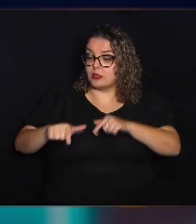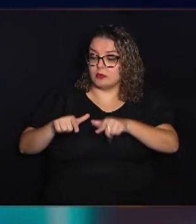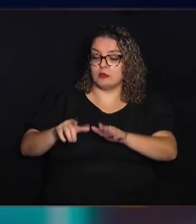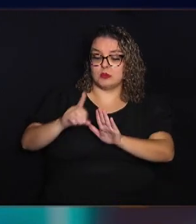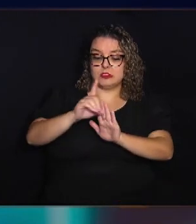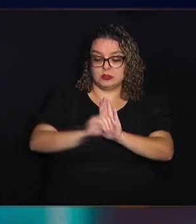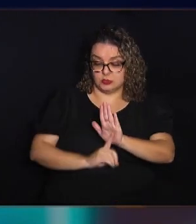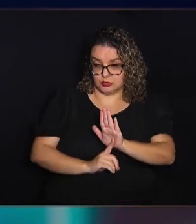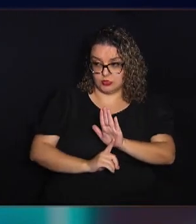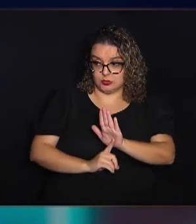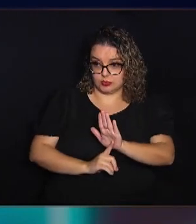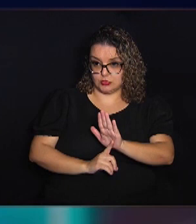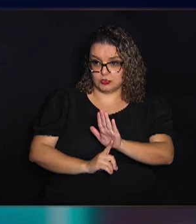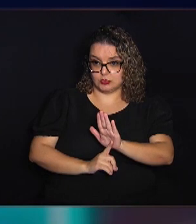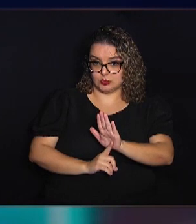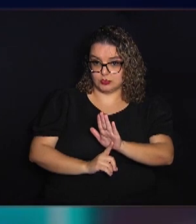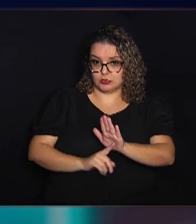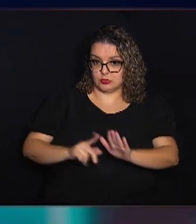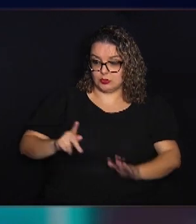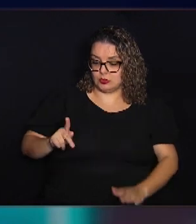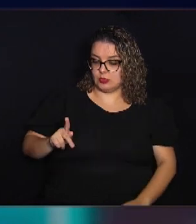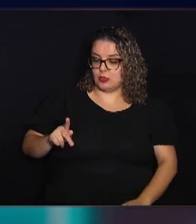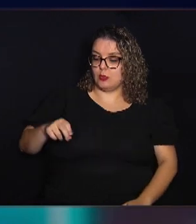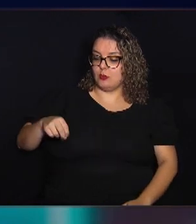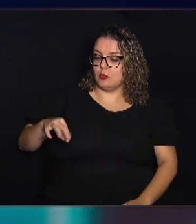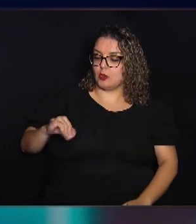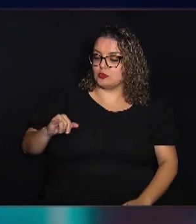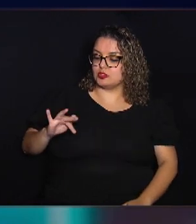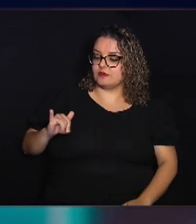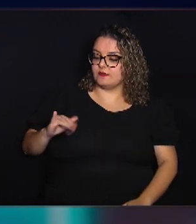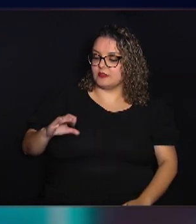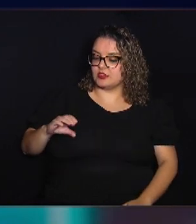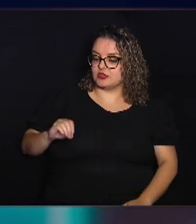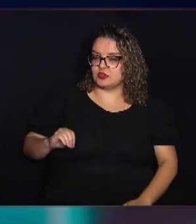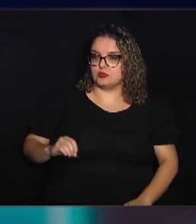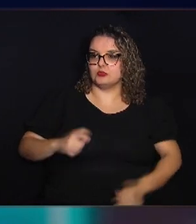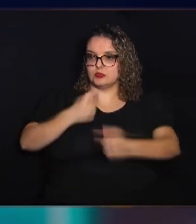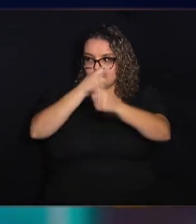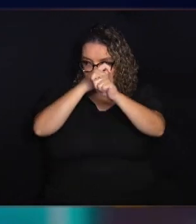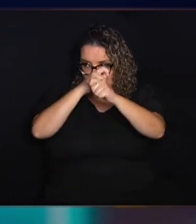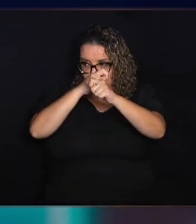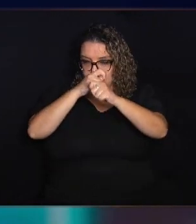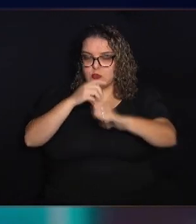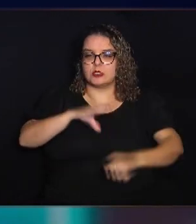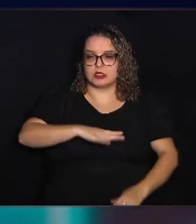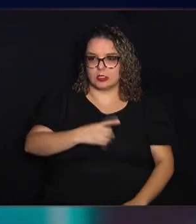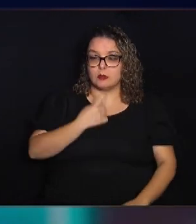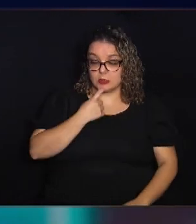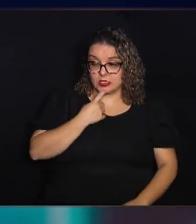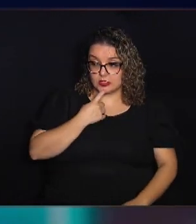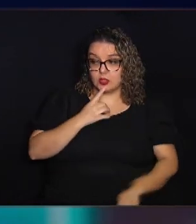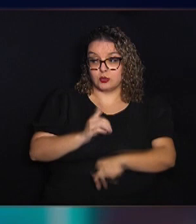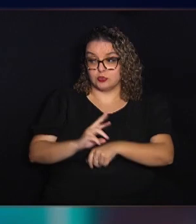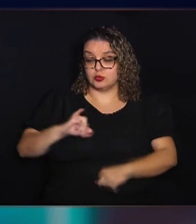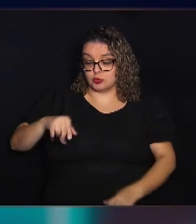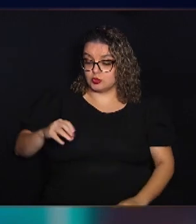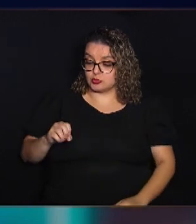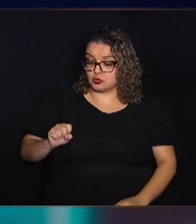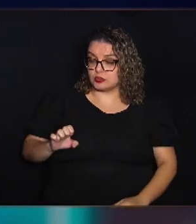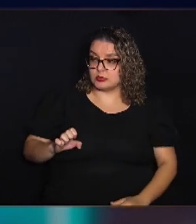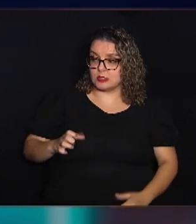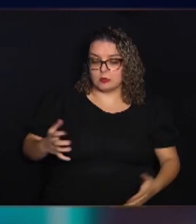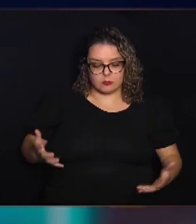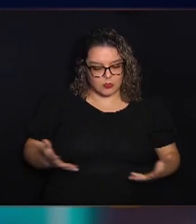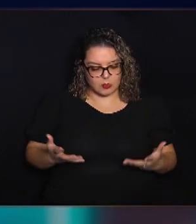Direito na Pontifícia Universidade Católica de Campinas, a PUC Campinas. O Dr. José Carlos tem prestado